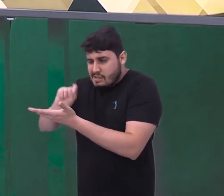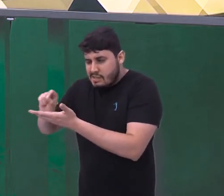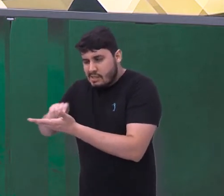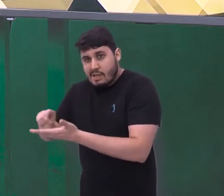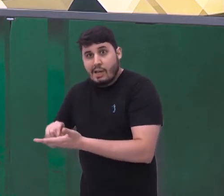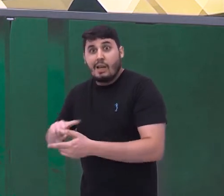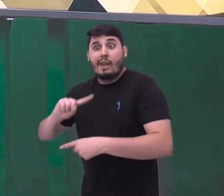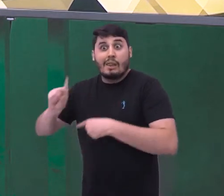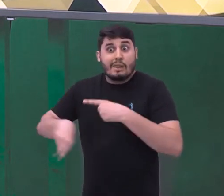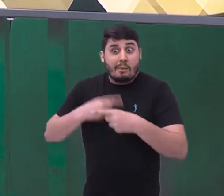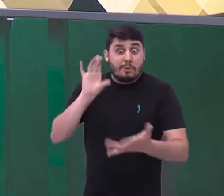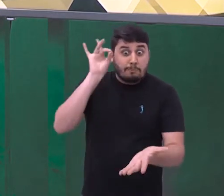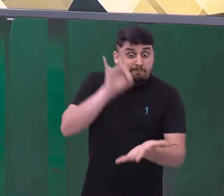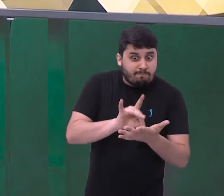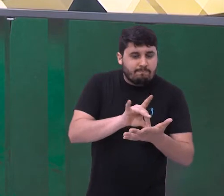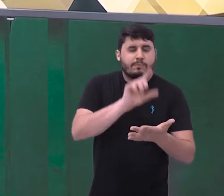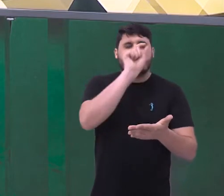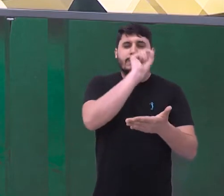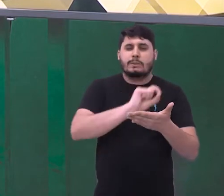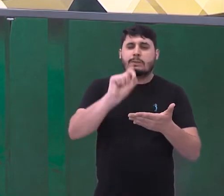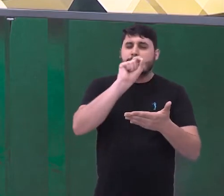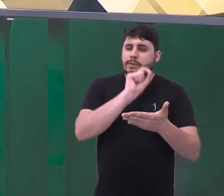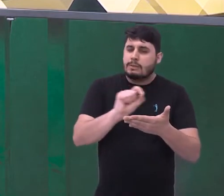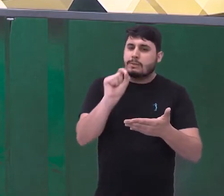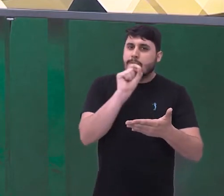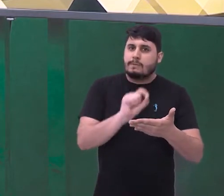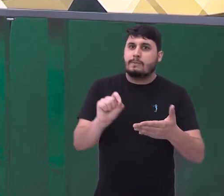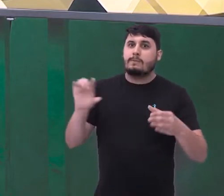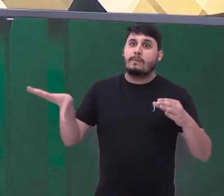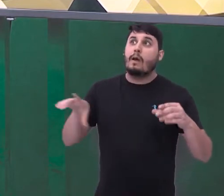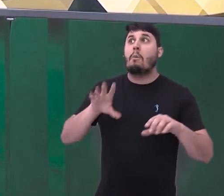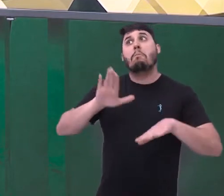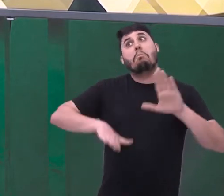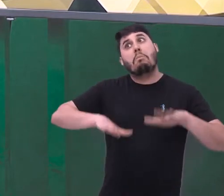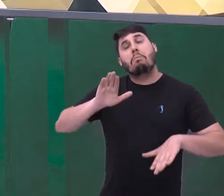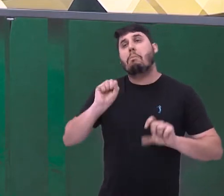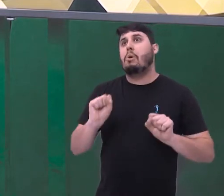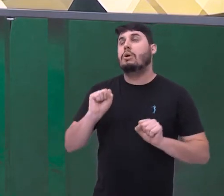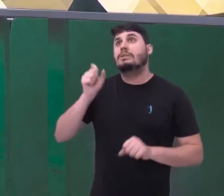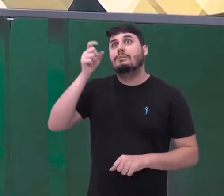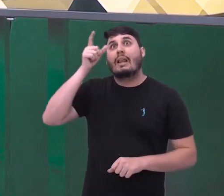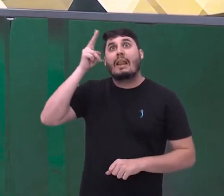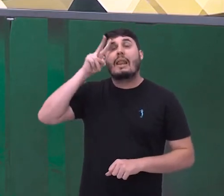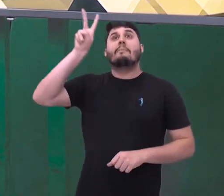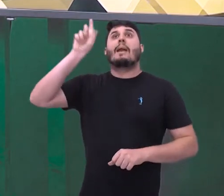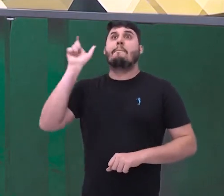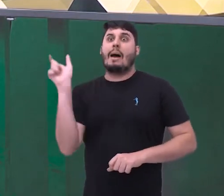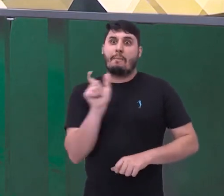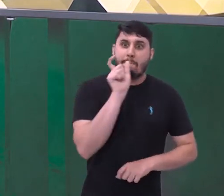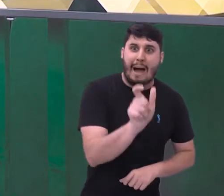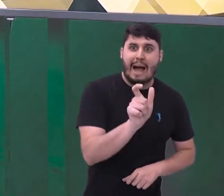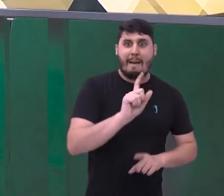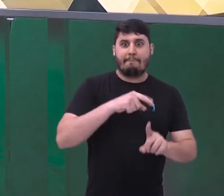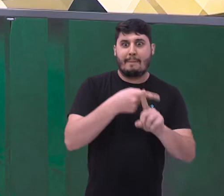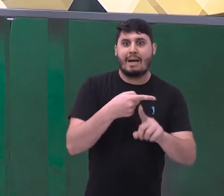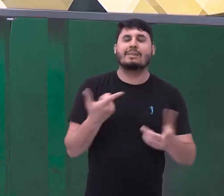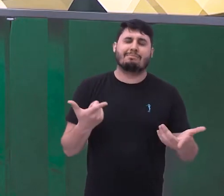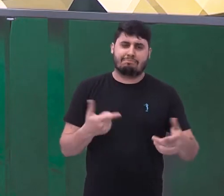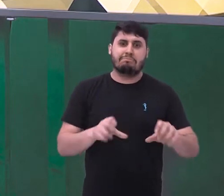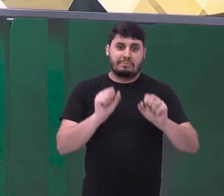vai aumentar, você vai pontuar, vai aparecer uma palavra que você esqueceu e aí você vai chegar às 30